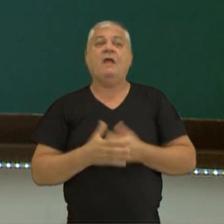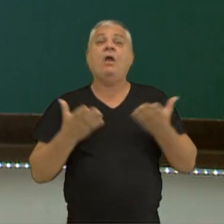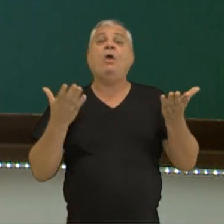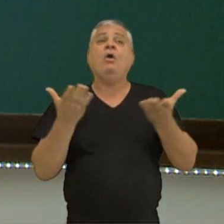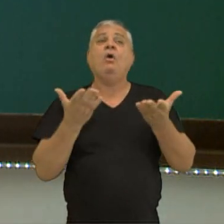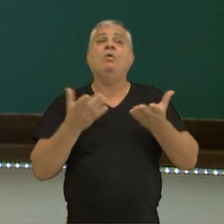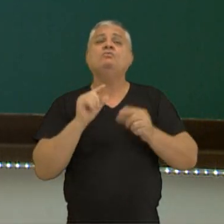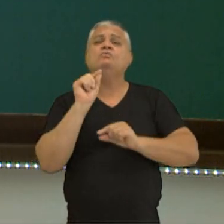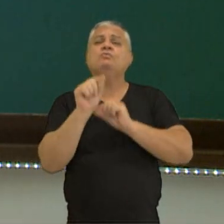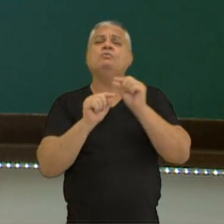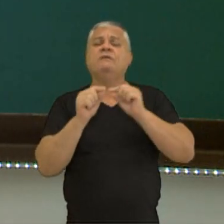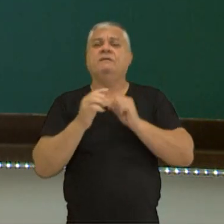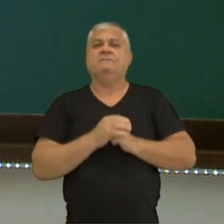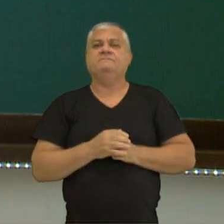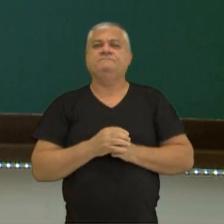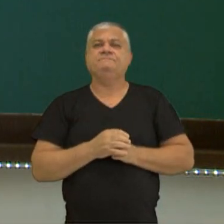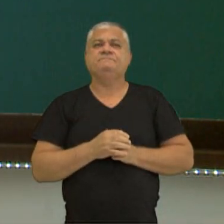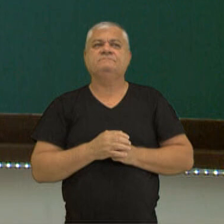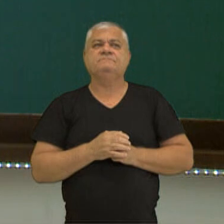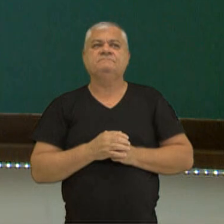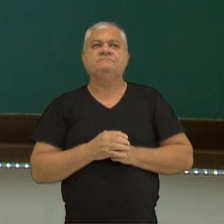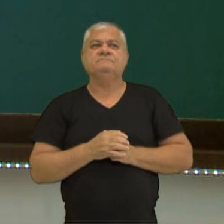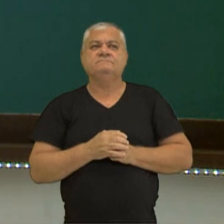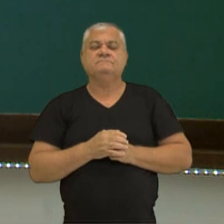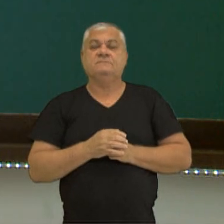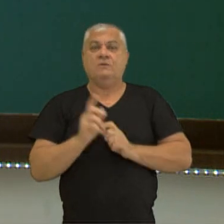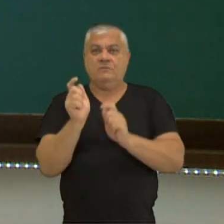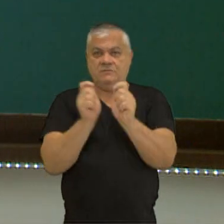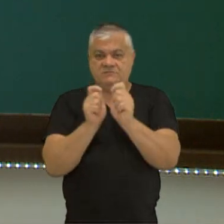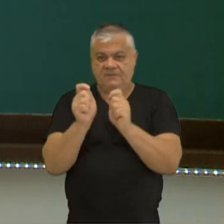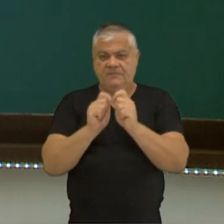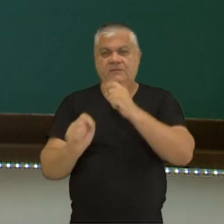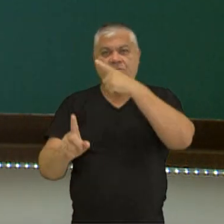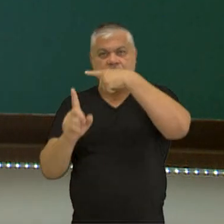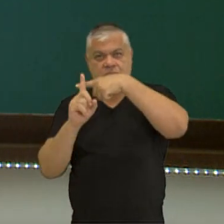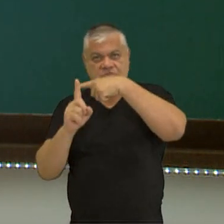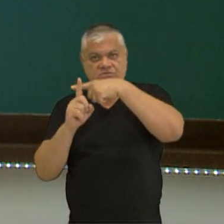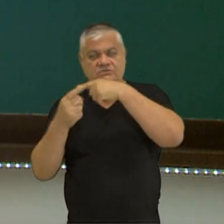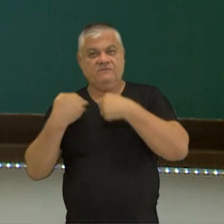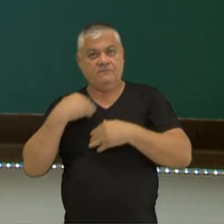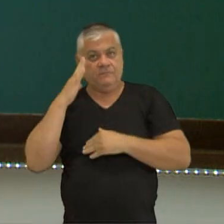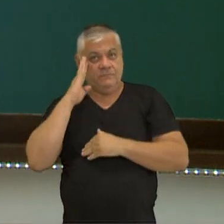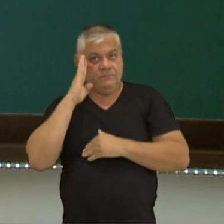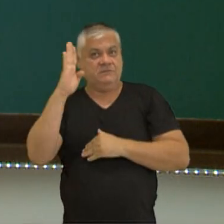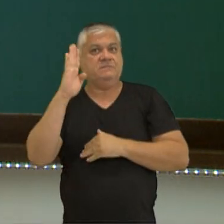gente falou então o quê? A gente falou sobre o orçamento superavitário, principalmente